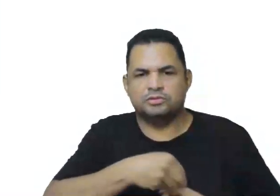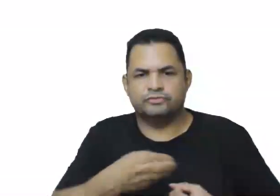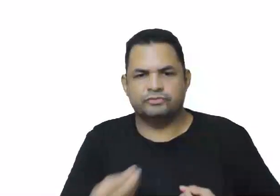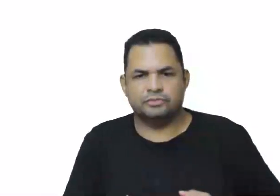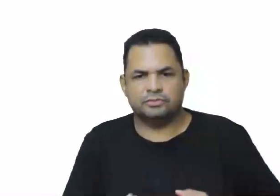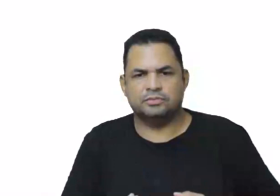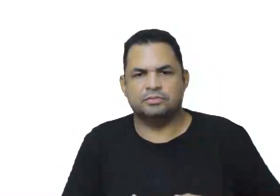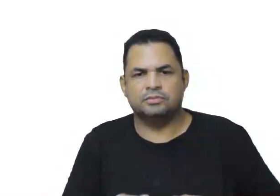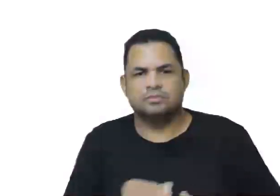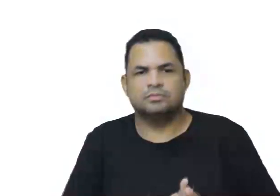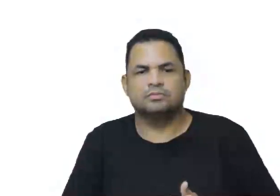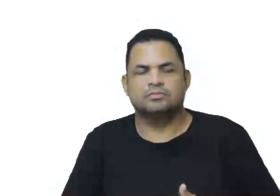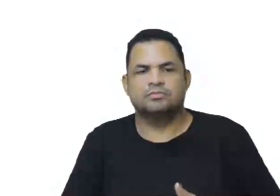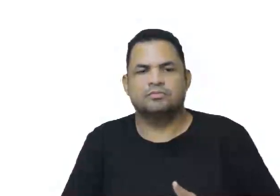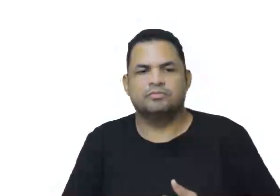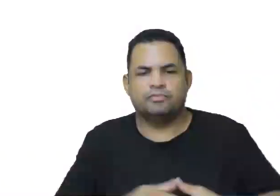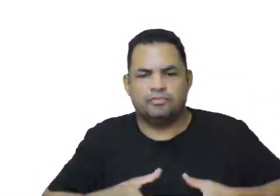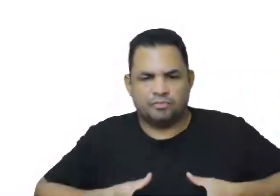seja, né,